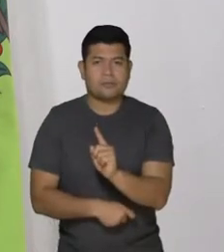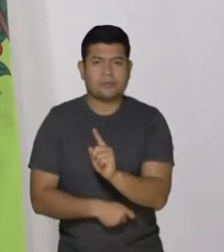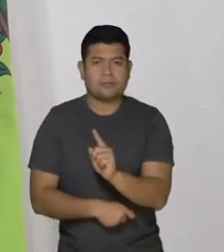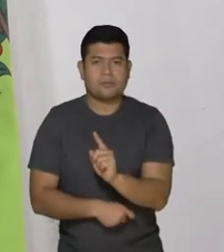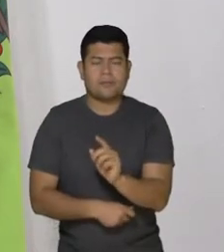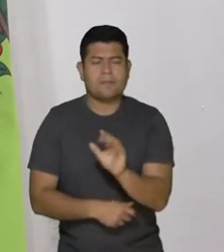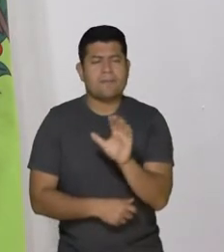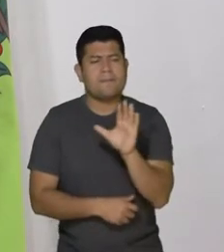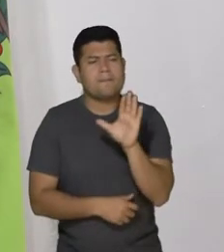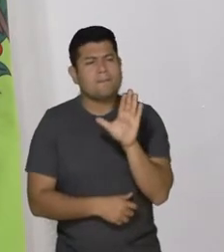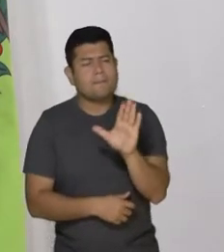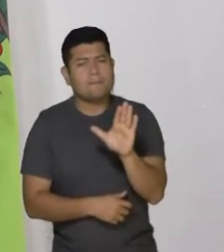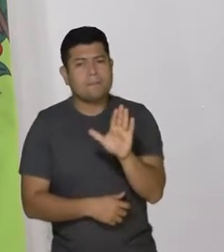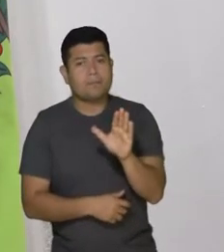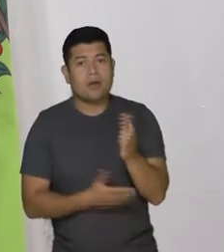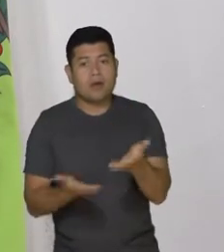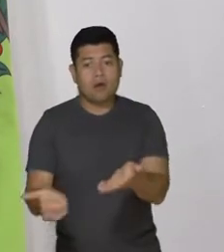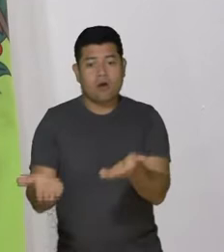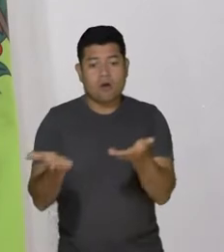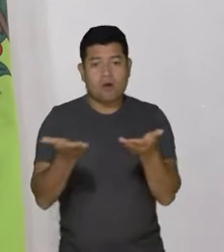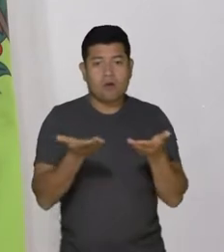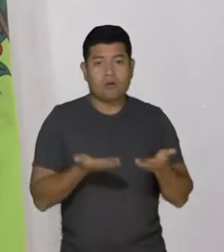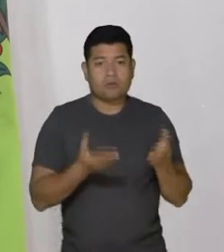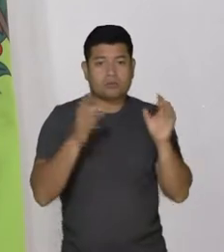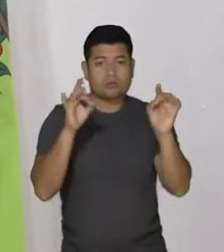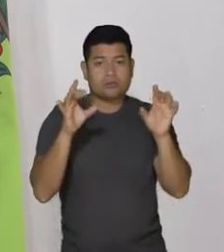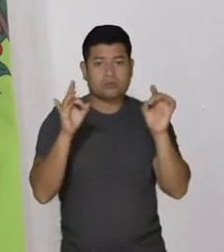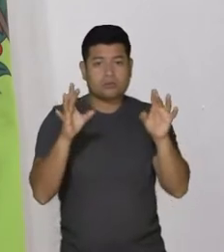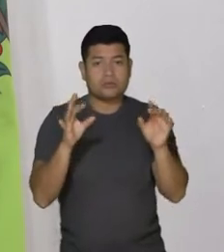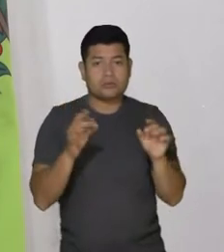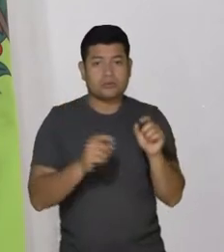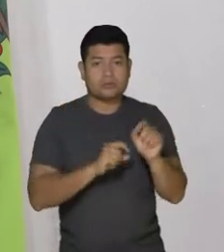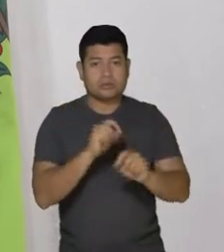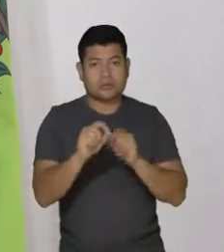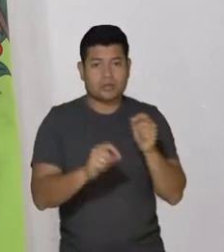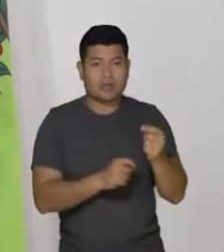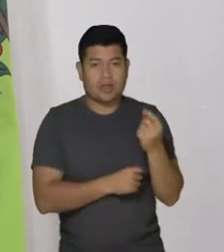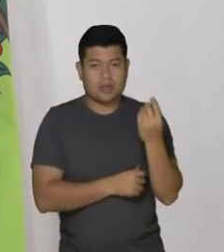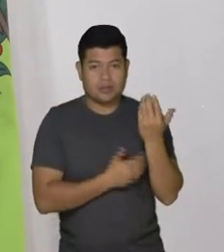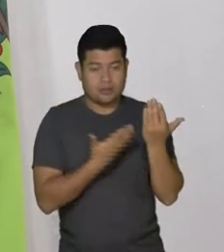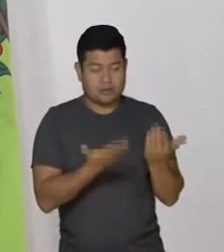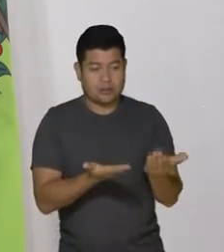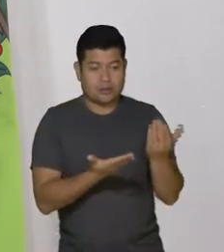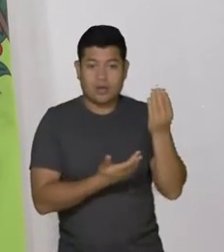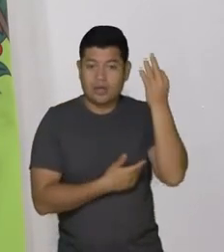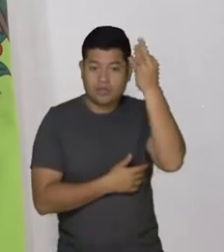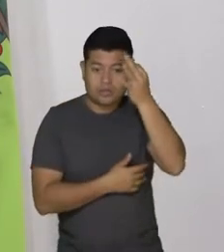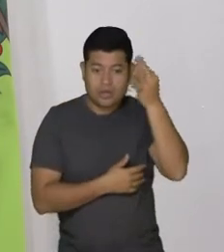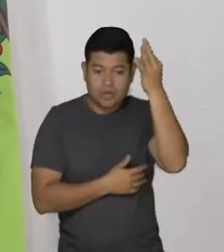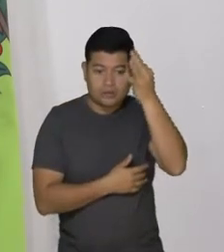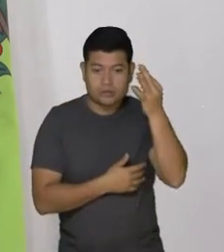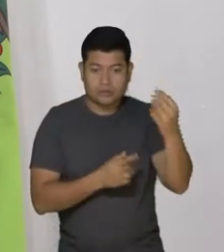mas quem é que foi o convidado especial da banca desta tese do coronel Isaías